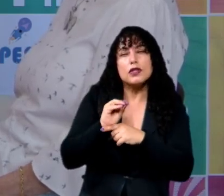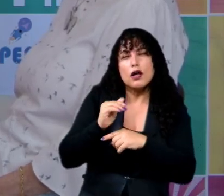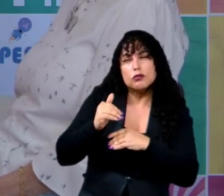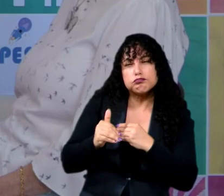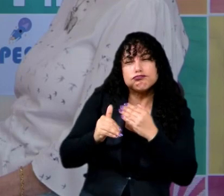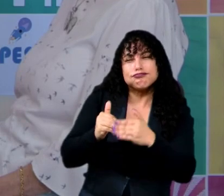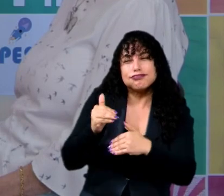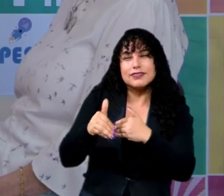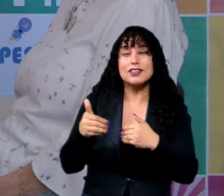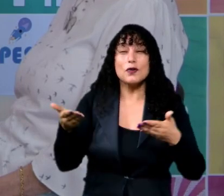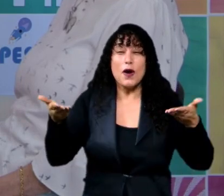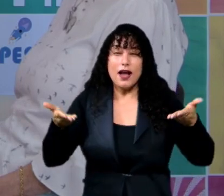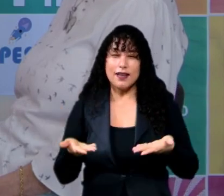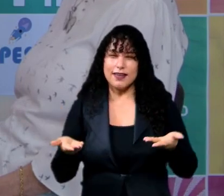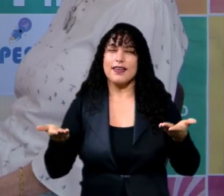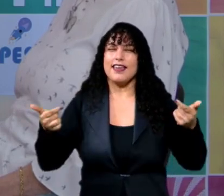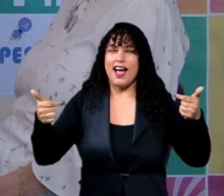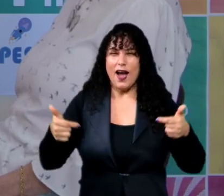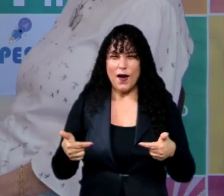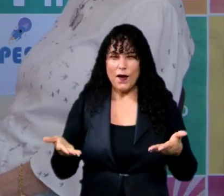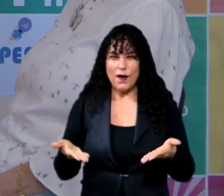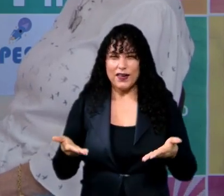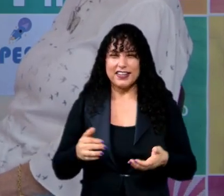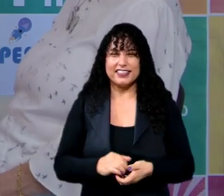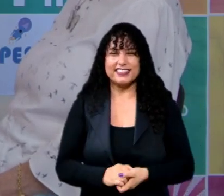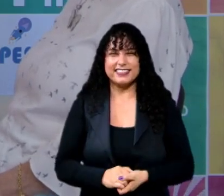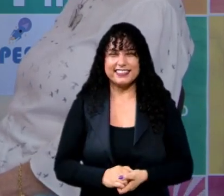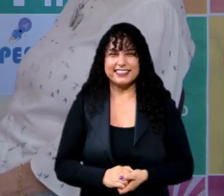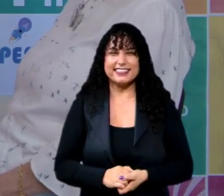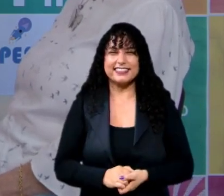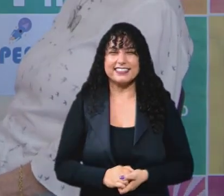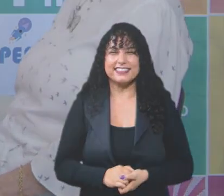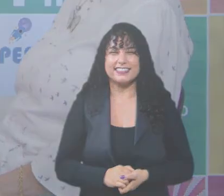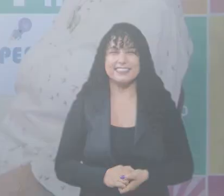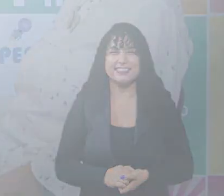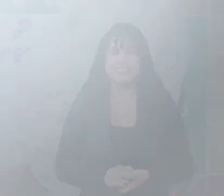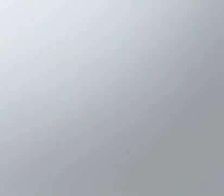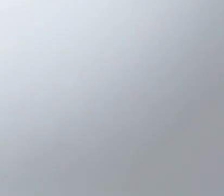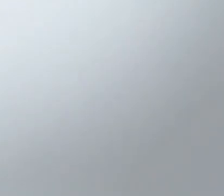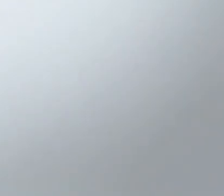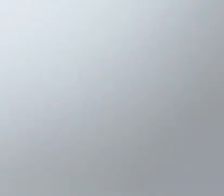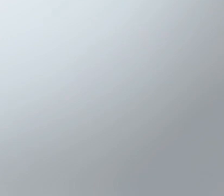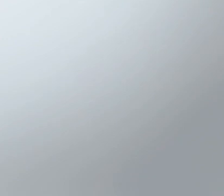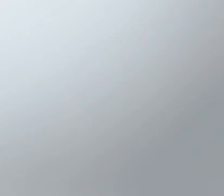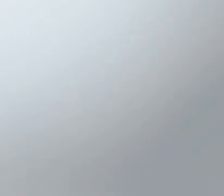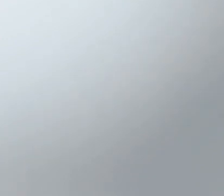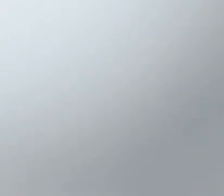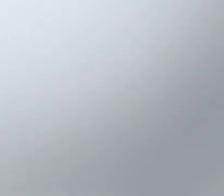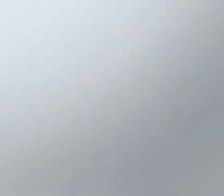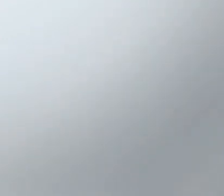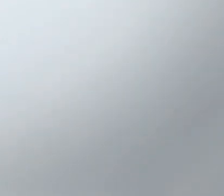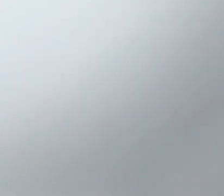micropassos no aqui e agora.